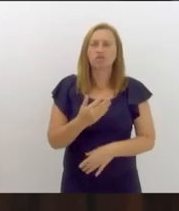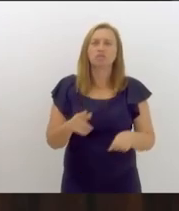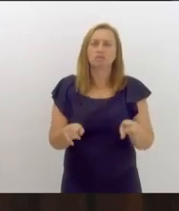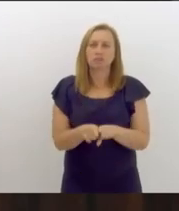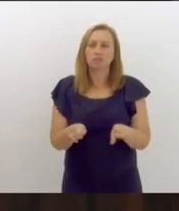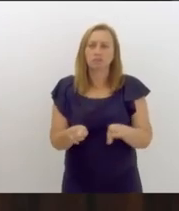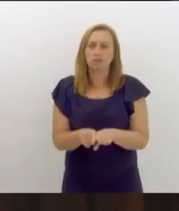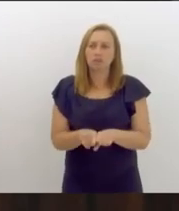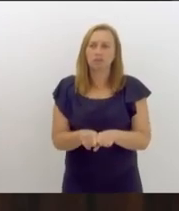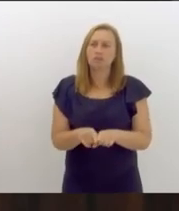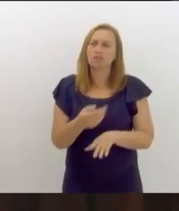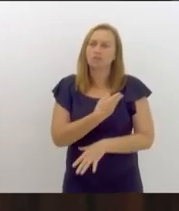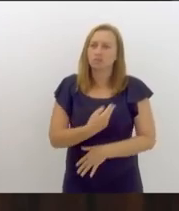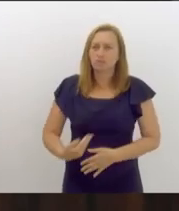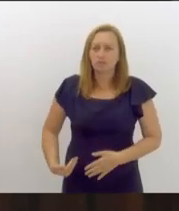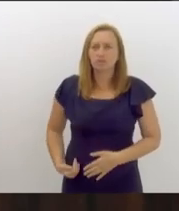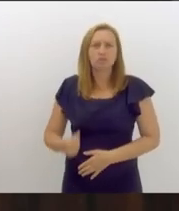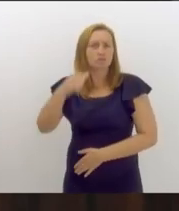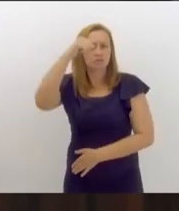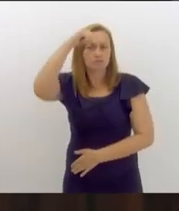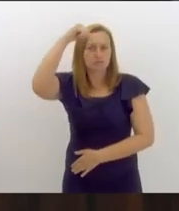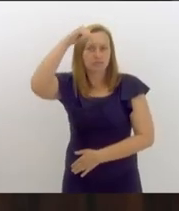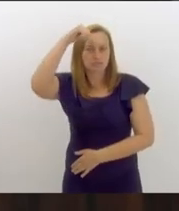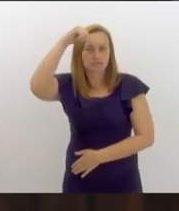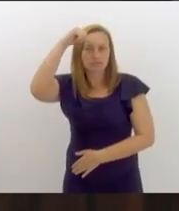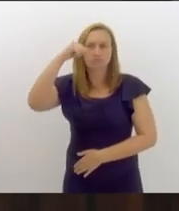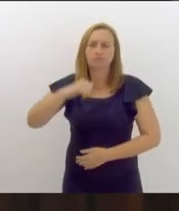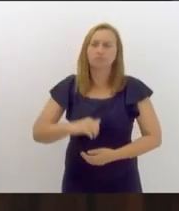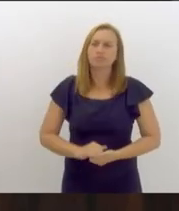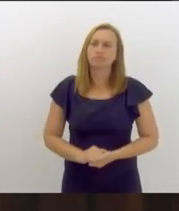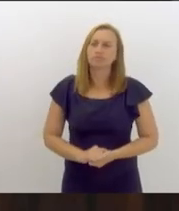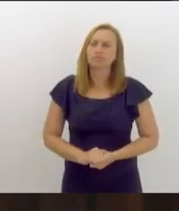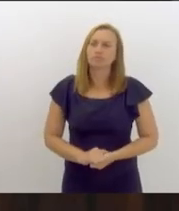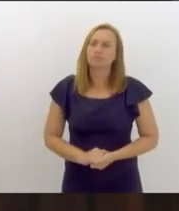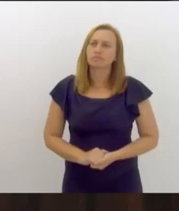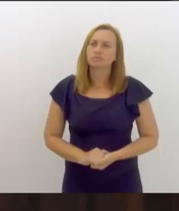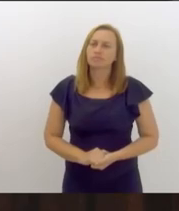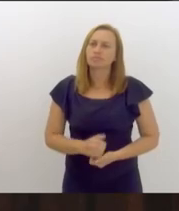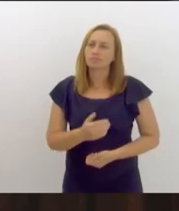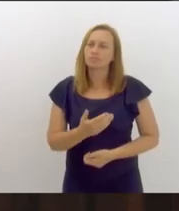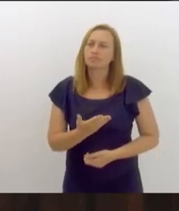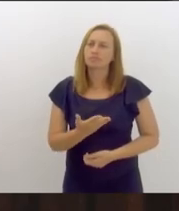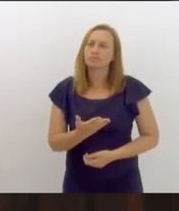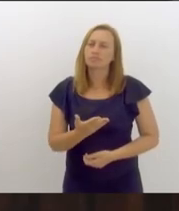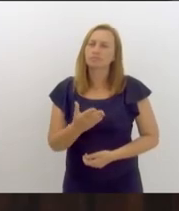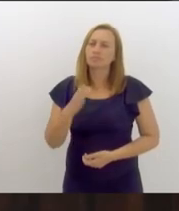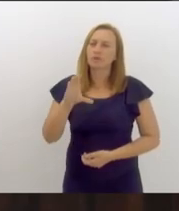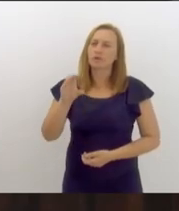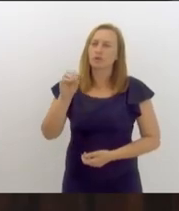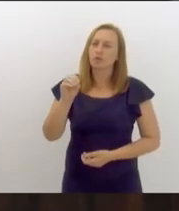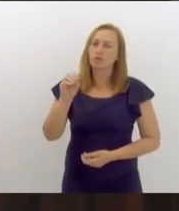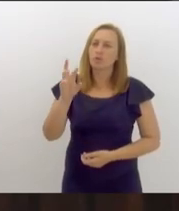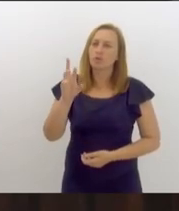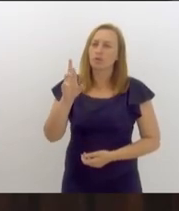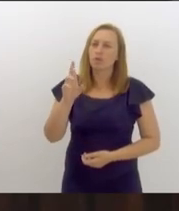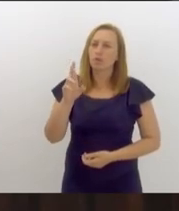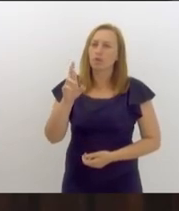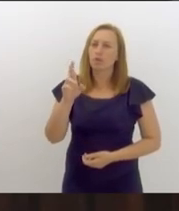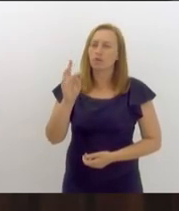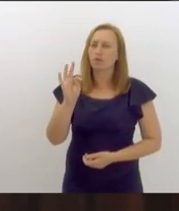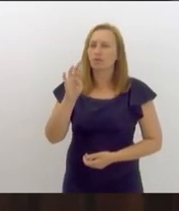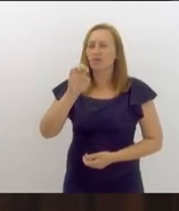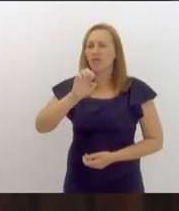ao nosso Governador Cláudio Castro que o nosso Coronel Henrique que olhe